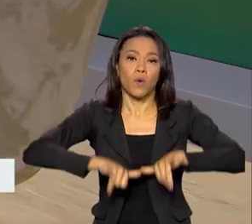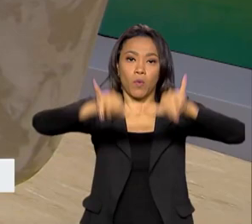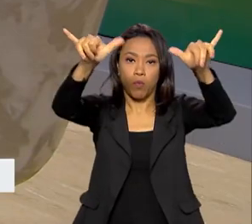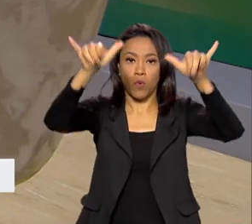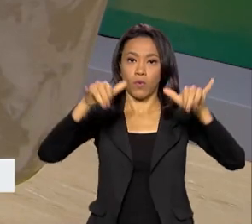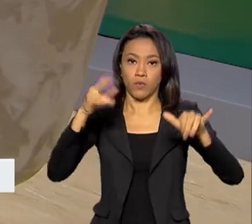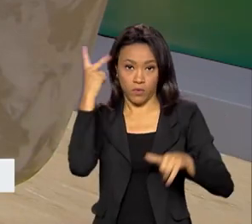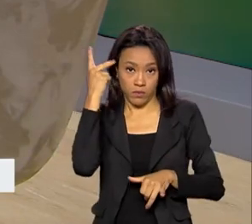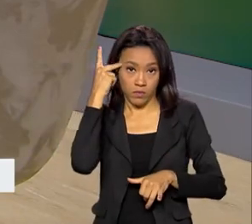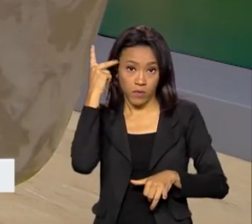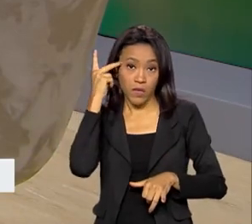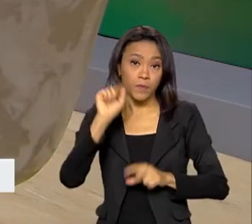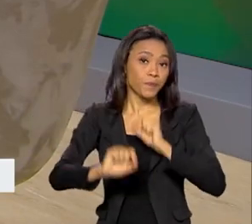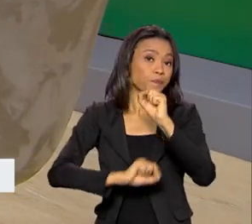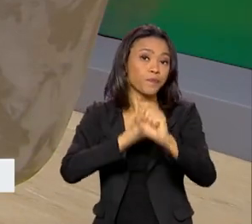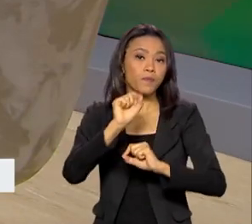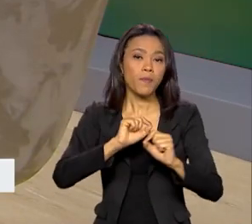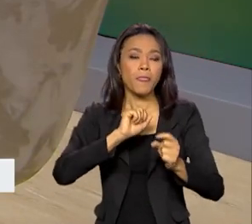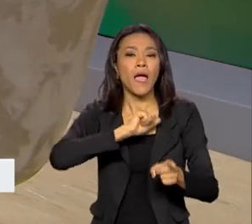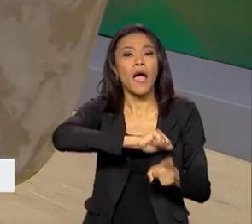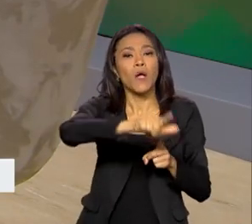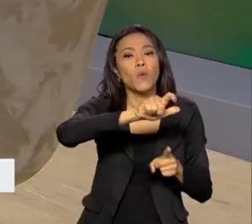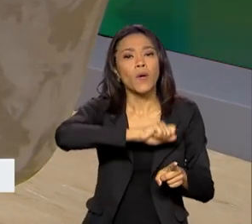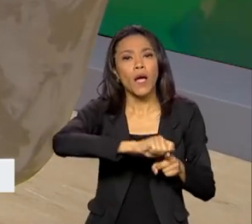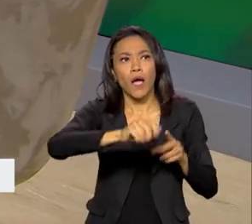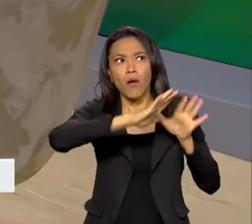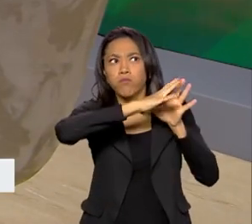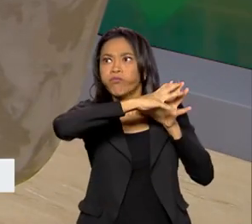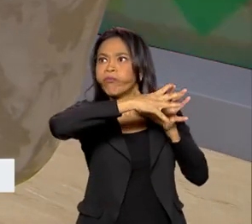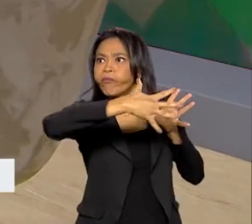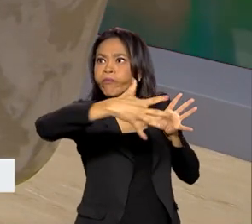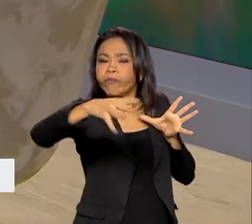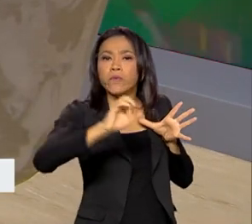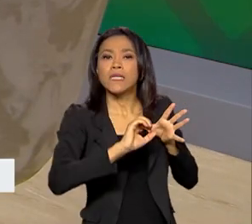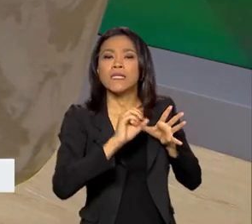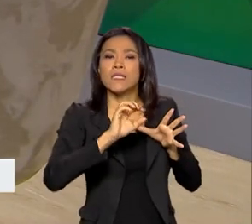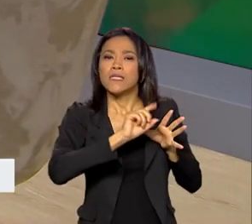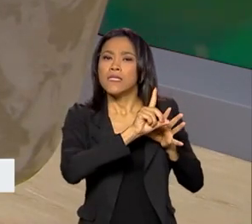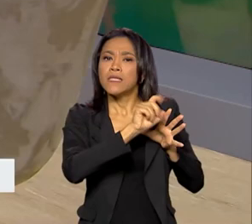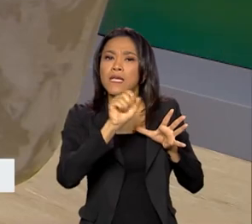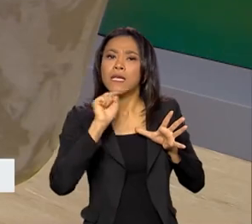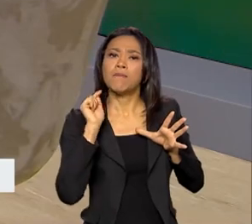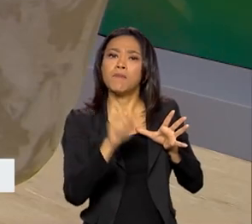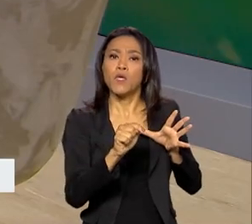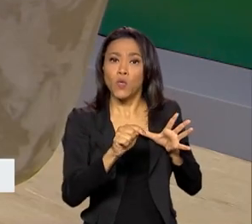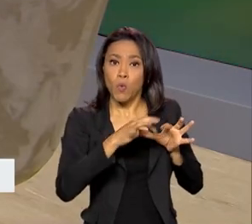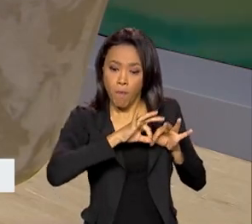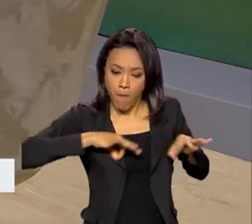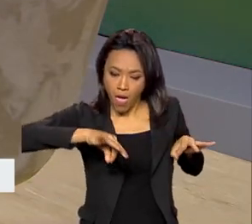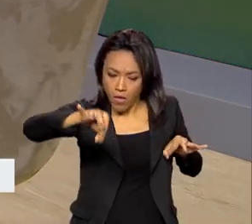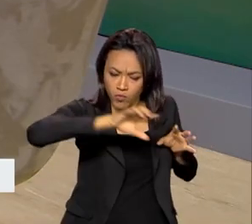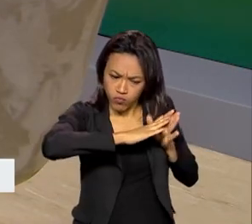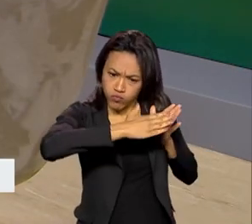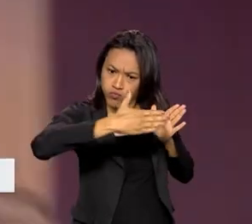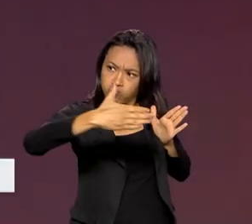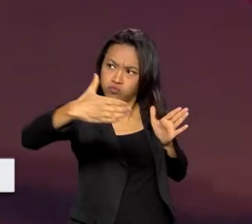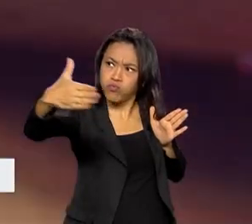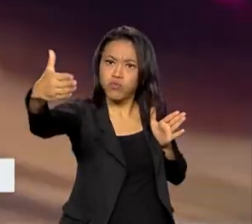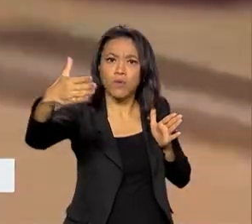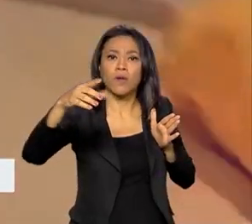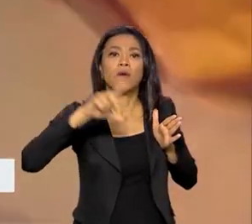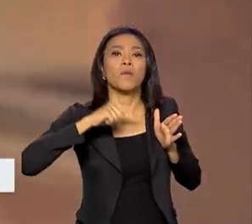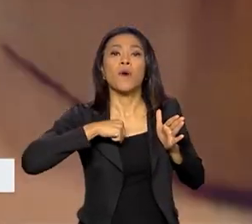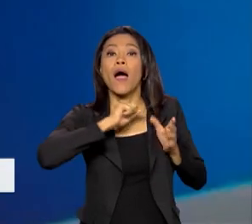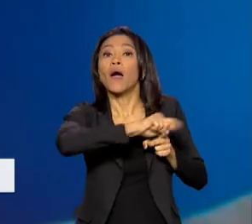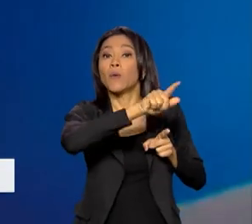para alugarmos um galpão de 100 mil metros quadrados, onde nós faremos o maior centro de tratamento de cargas